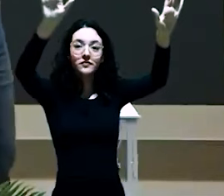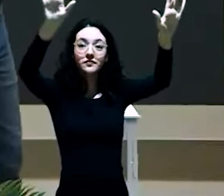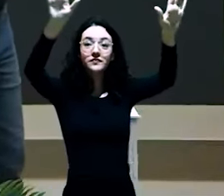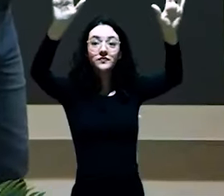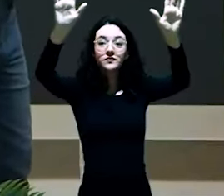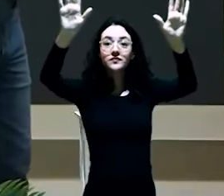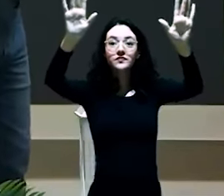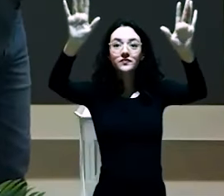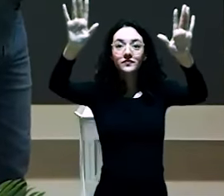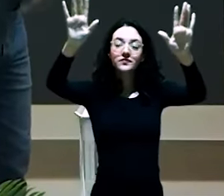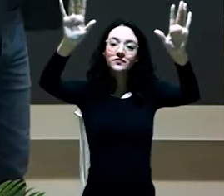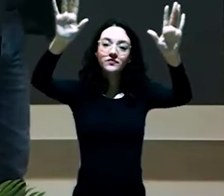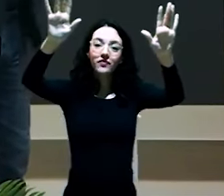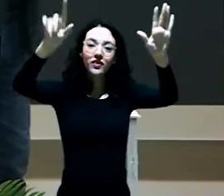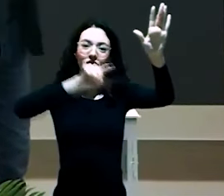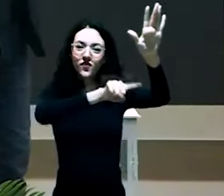Adore a Deus nesta noite.